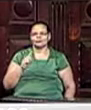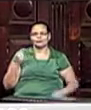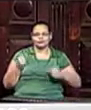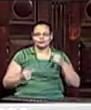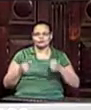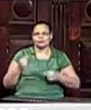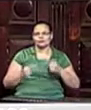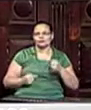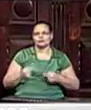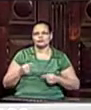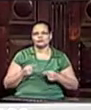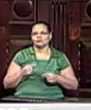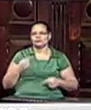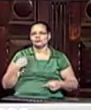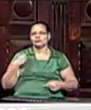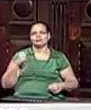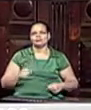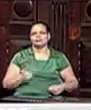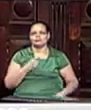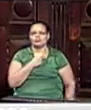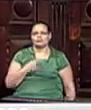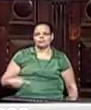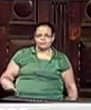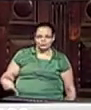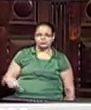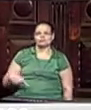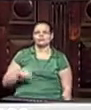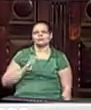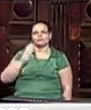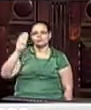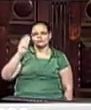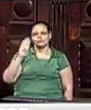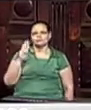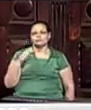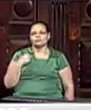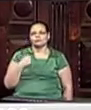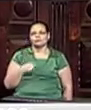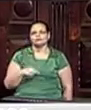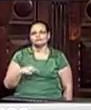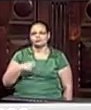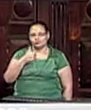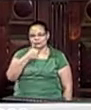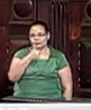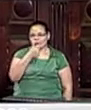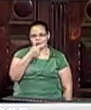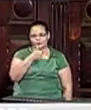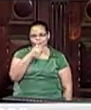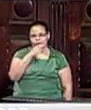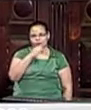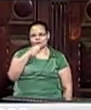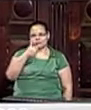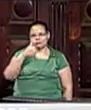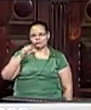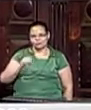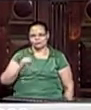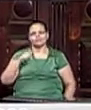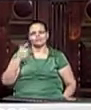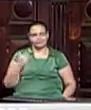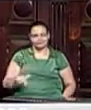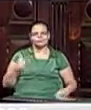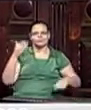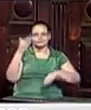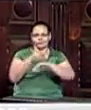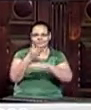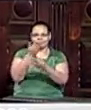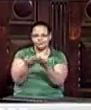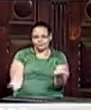presidência da República. Tudo indicava que em 2018 seria também derrotado. E aí veio